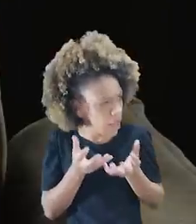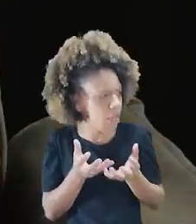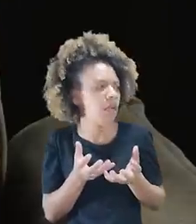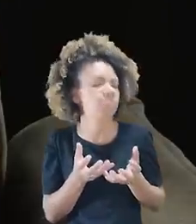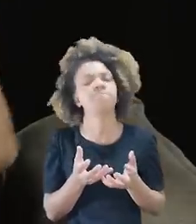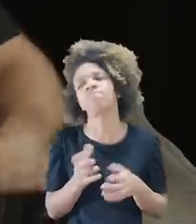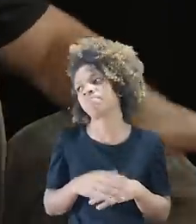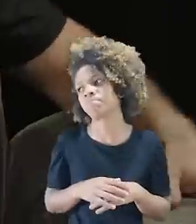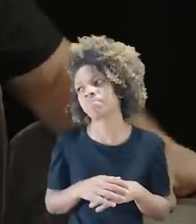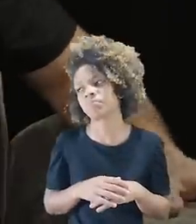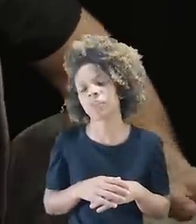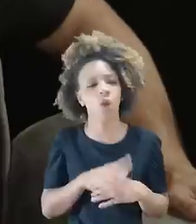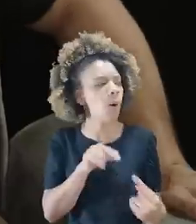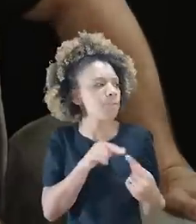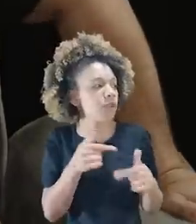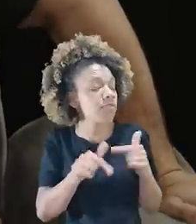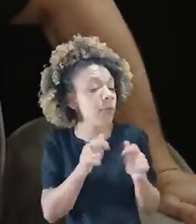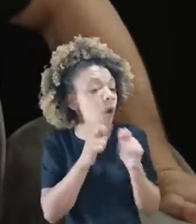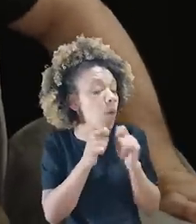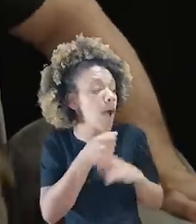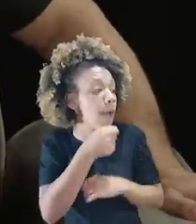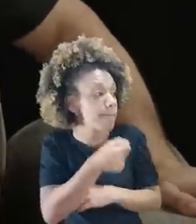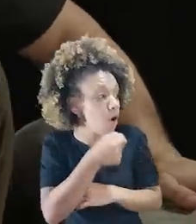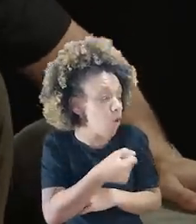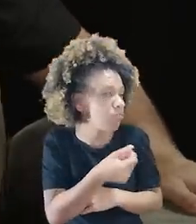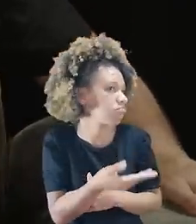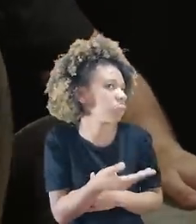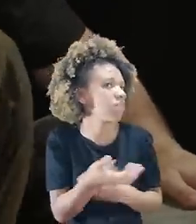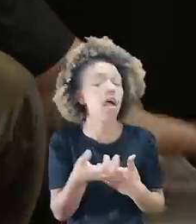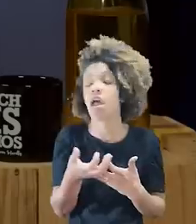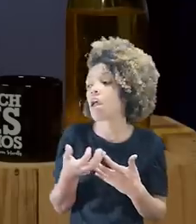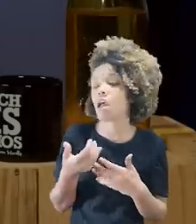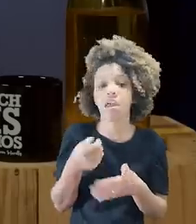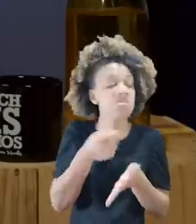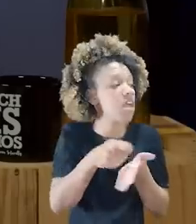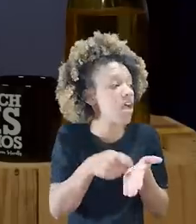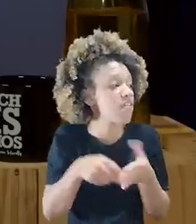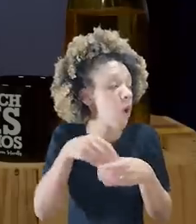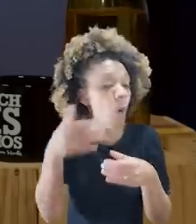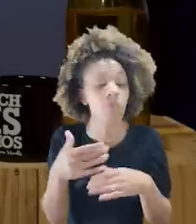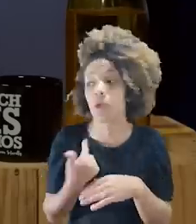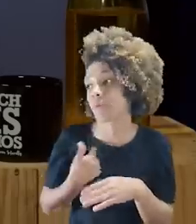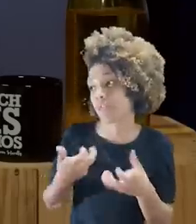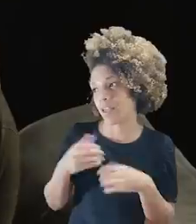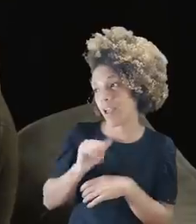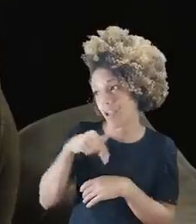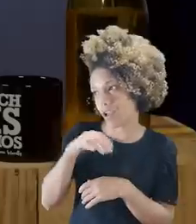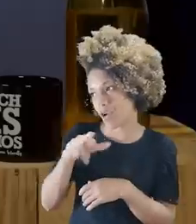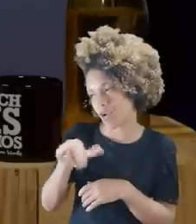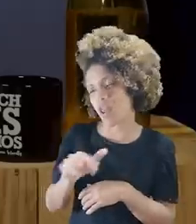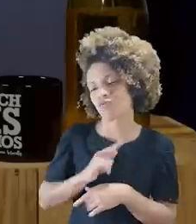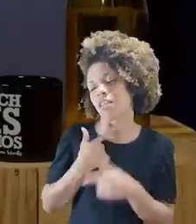você queria você queria seu objetivo er o queê trabalhar como repórter se queria ser escrever em matéria se queria você queria ser